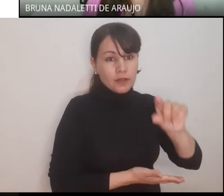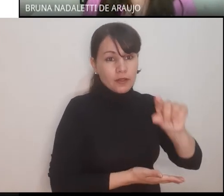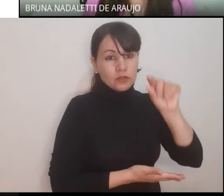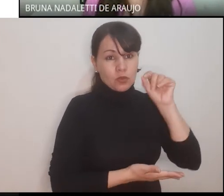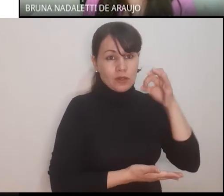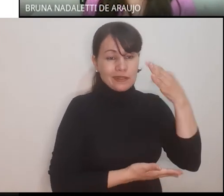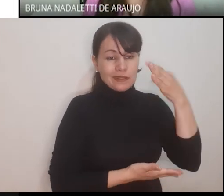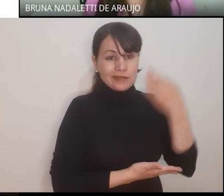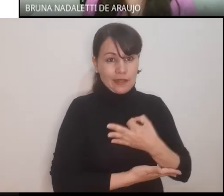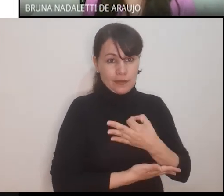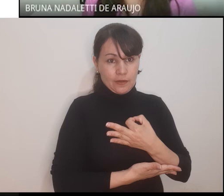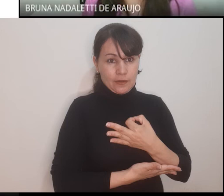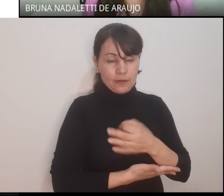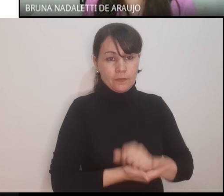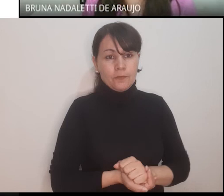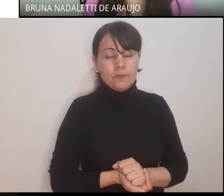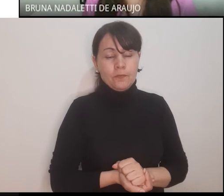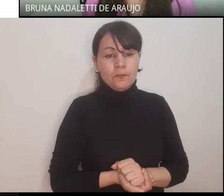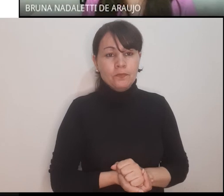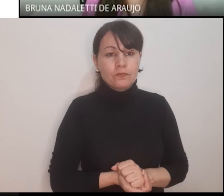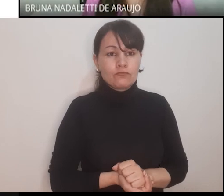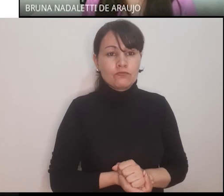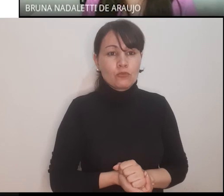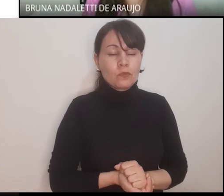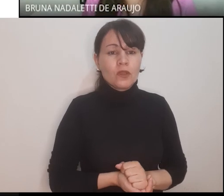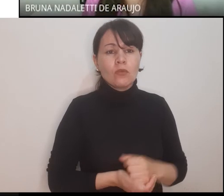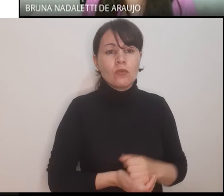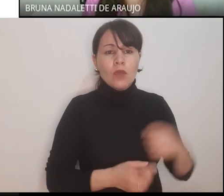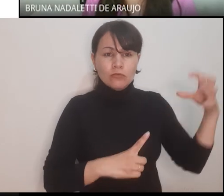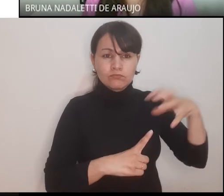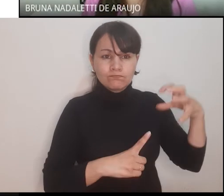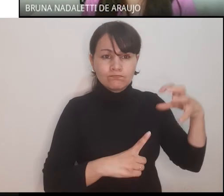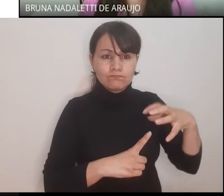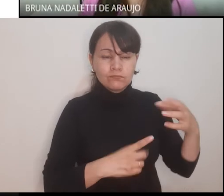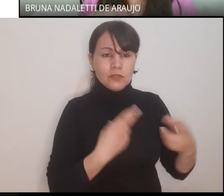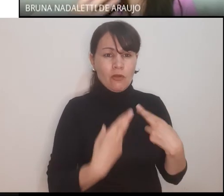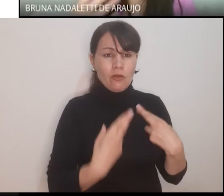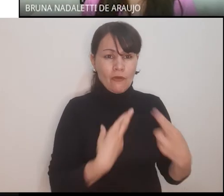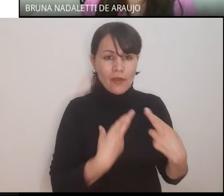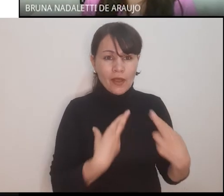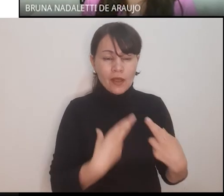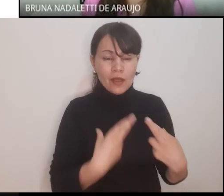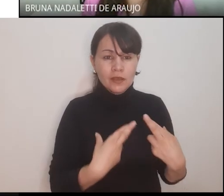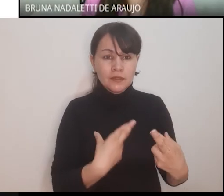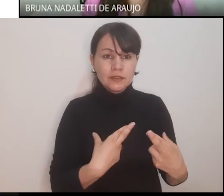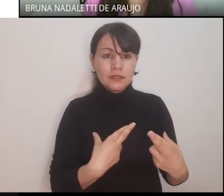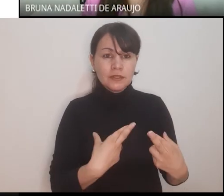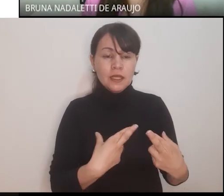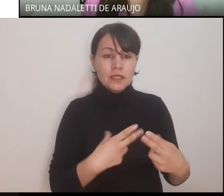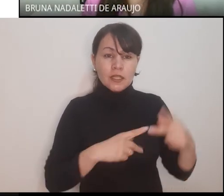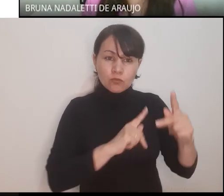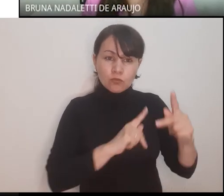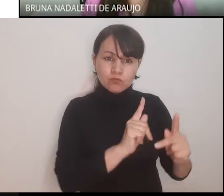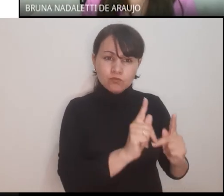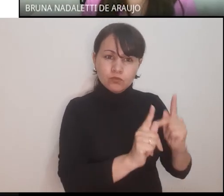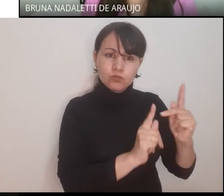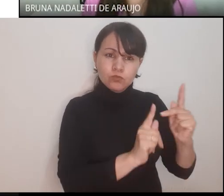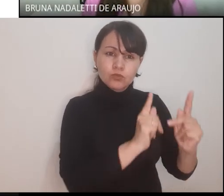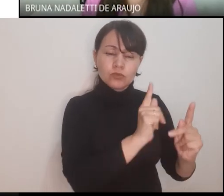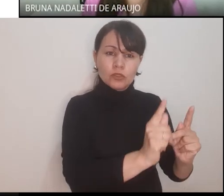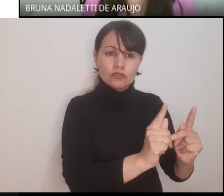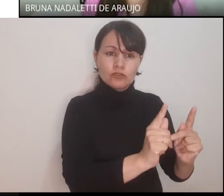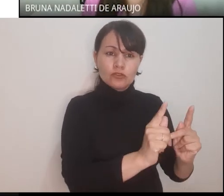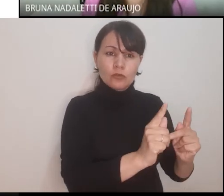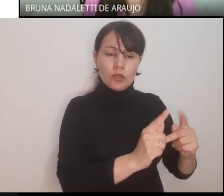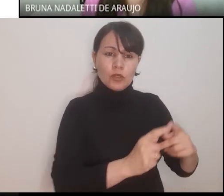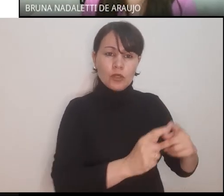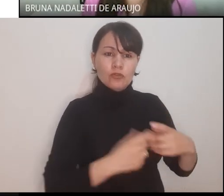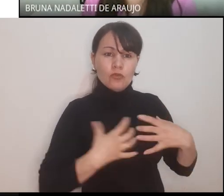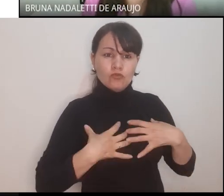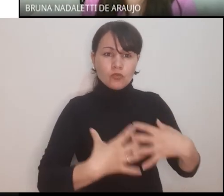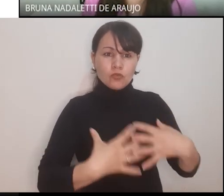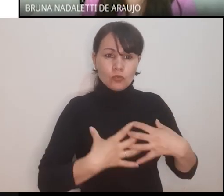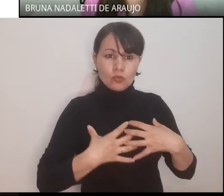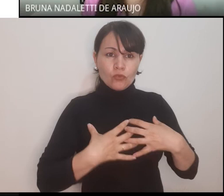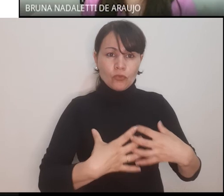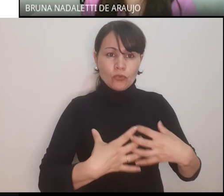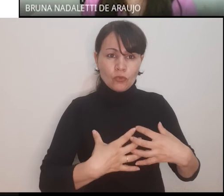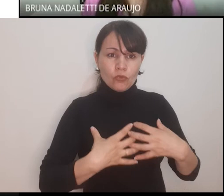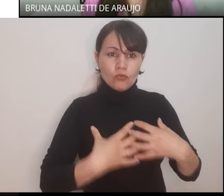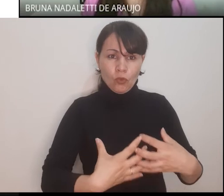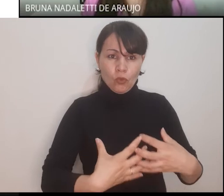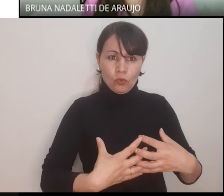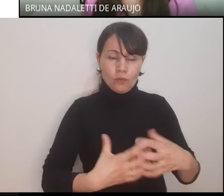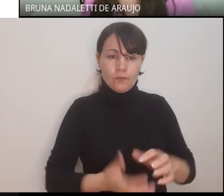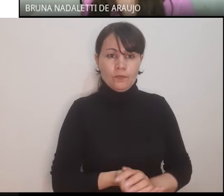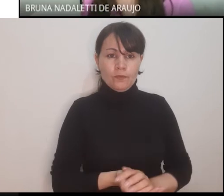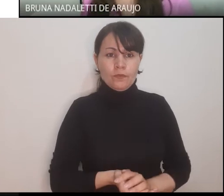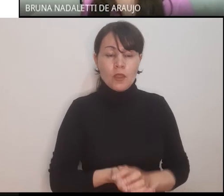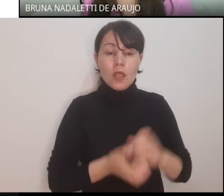As complicações imediatas, elas são mais relacionadas ao procedimento de punção venosa propriamente dito